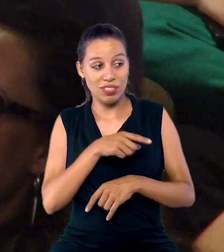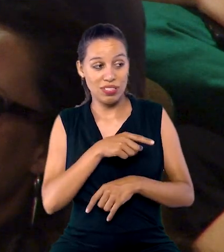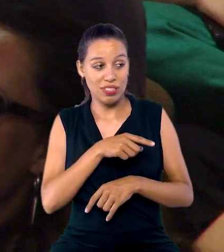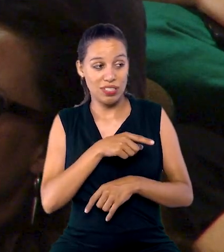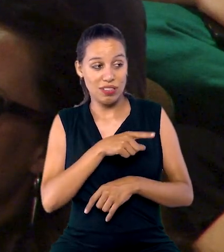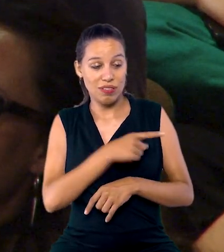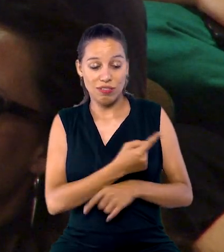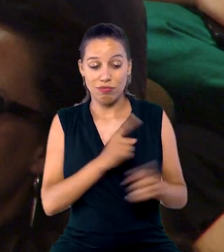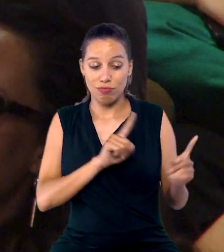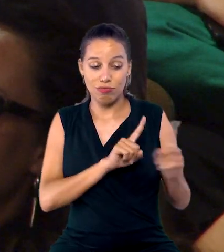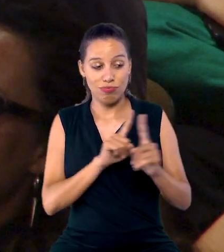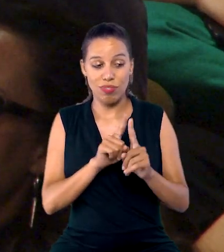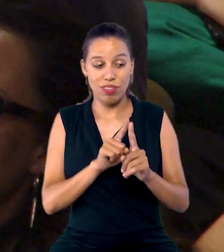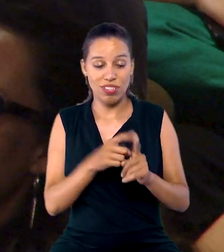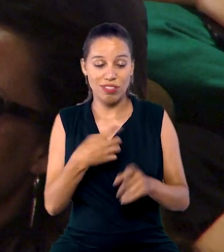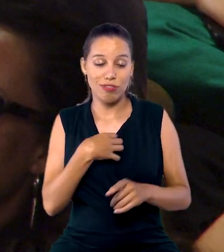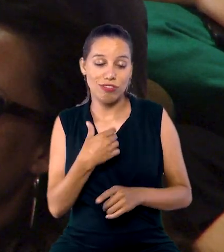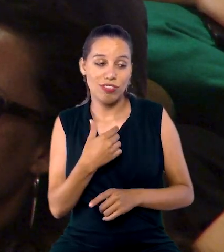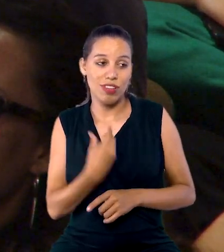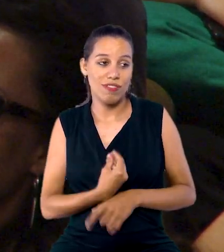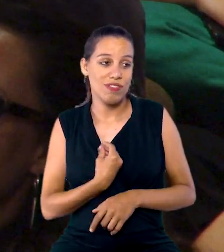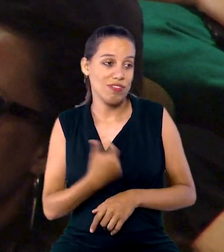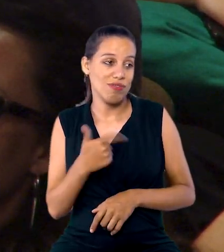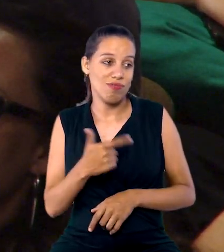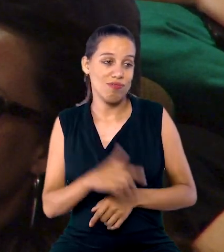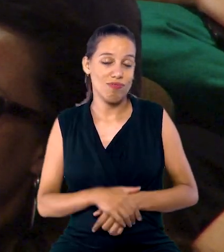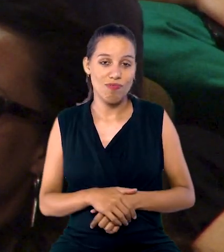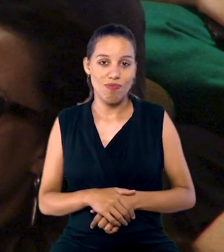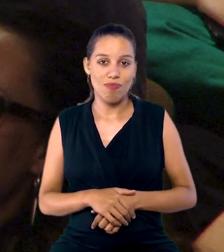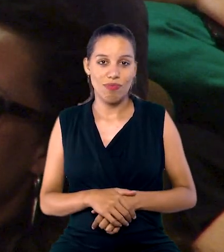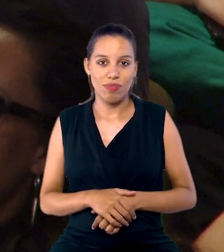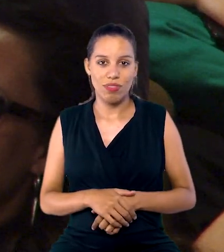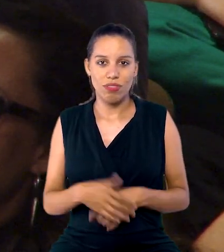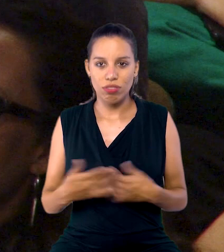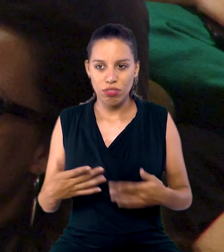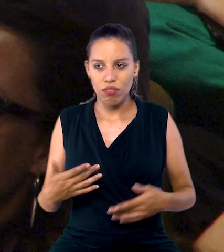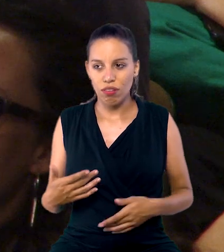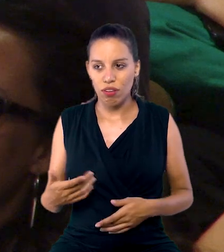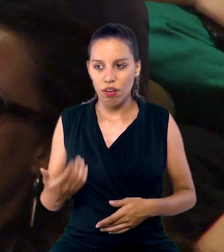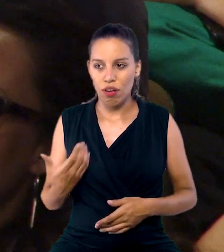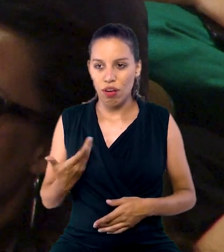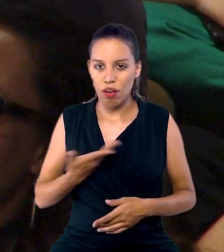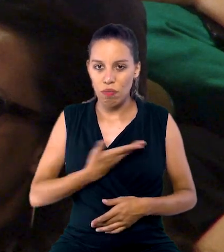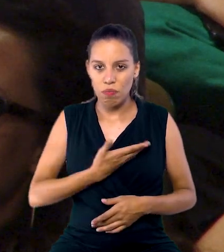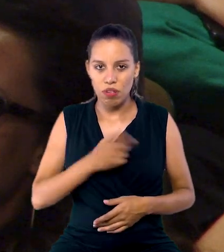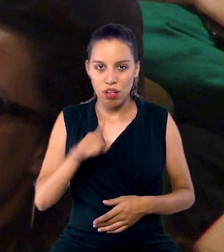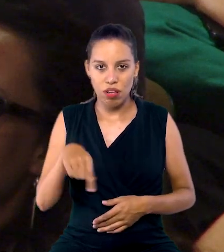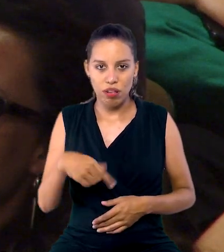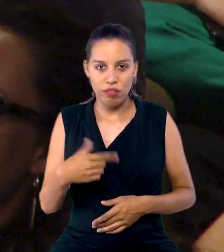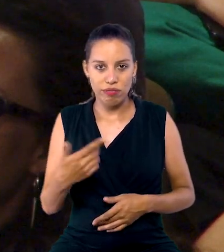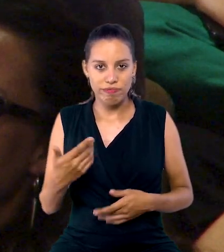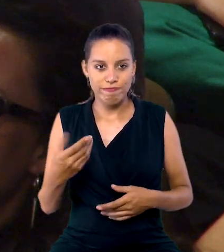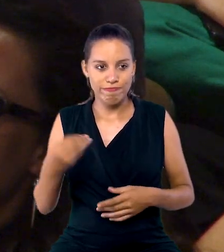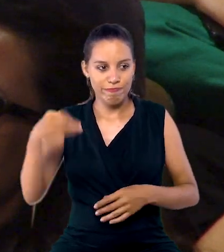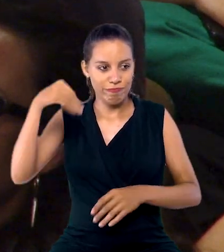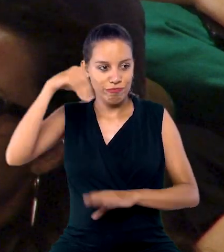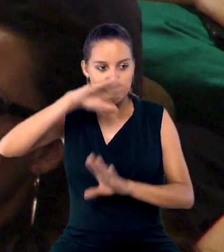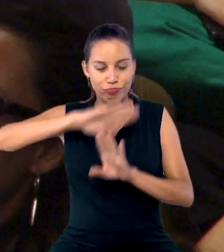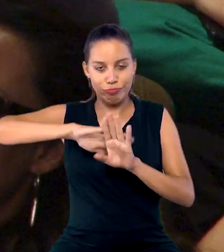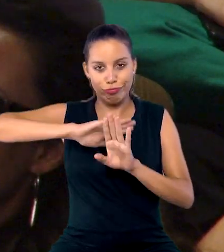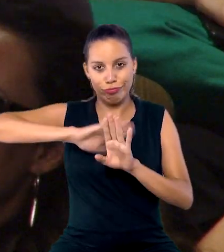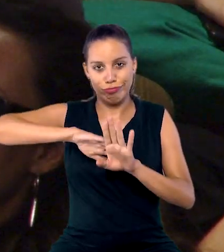não for, também não faz sentido. Né? Então, a amizade em si, ela é em si. Ela tem um significado em si.